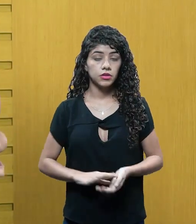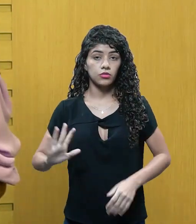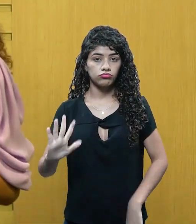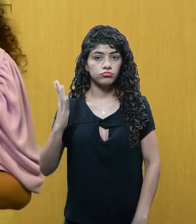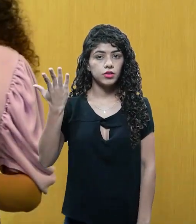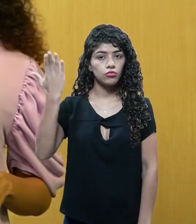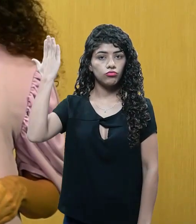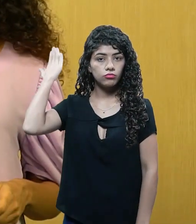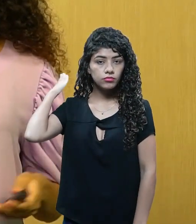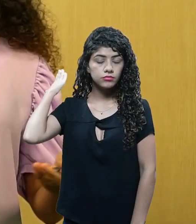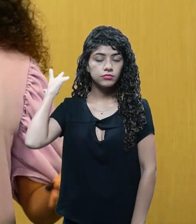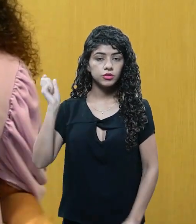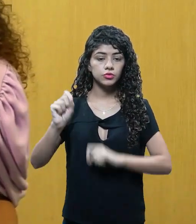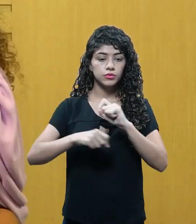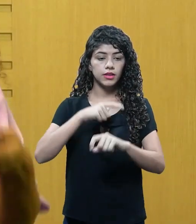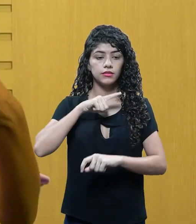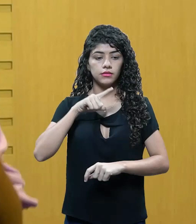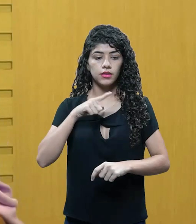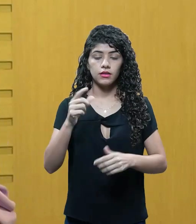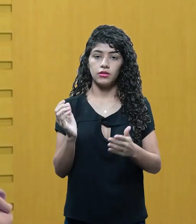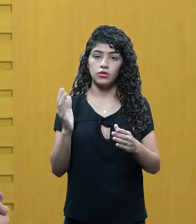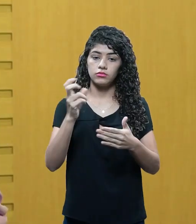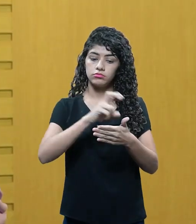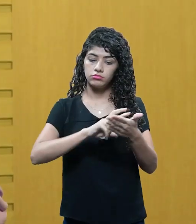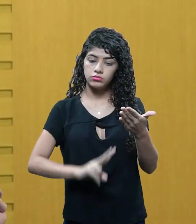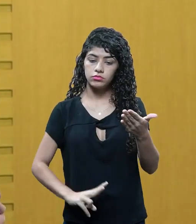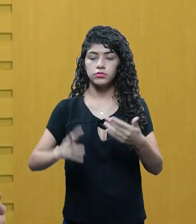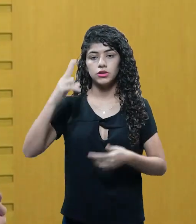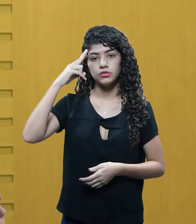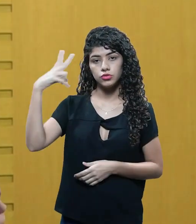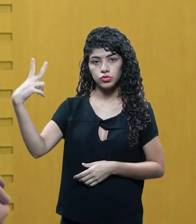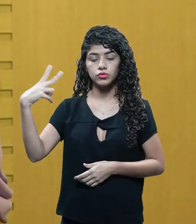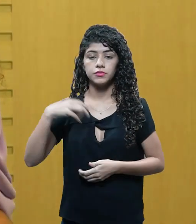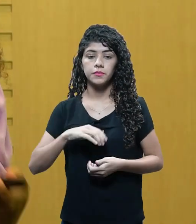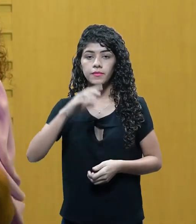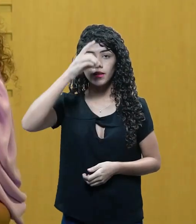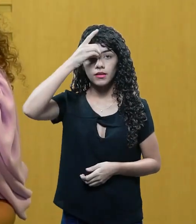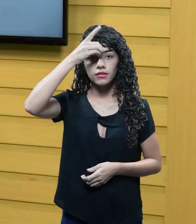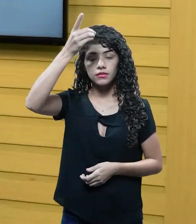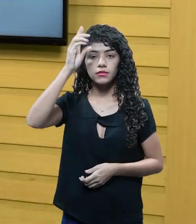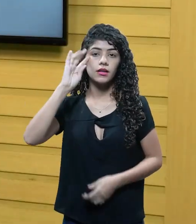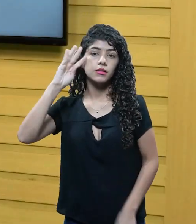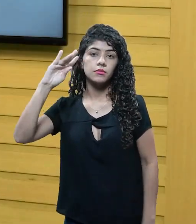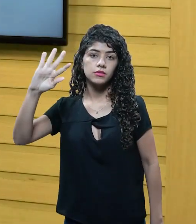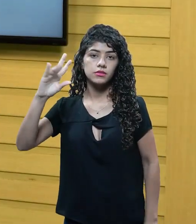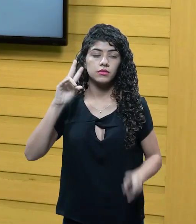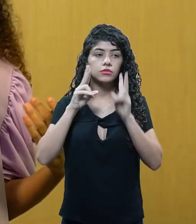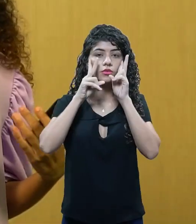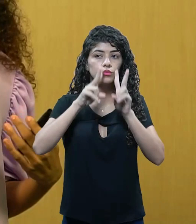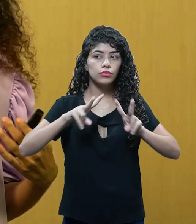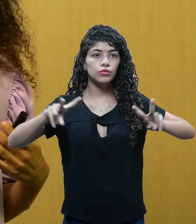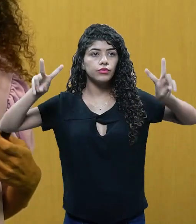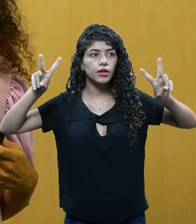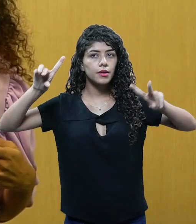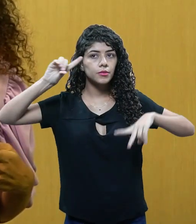uma coisa que aconteceu, para injetar na história dela criativamente. Então, a imaginação, ela vem muito do seu